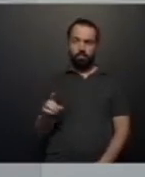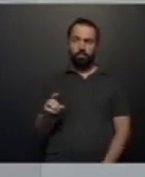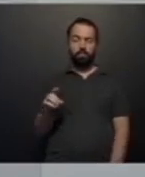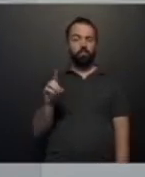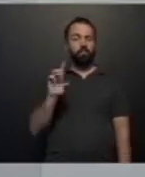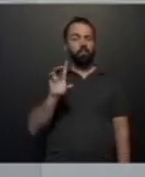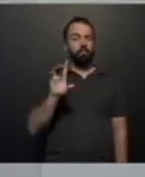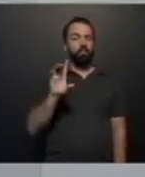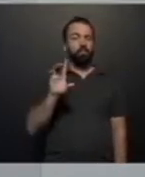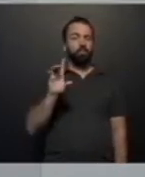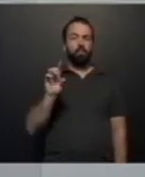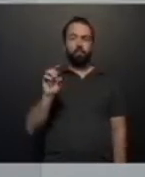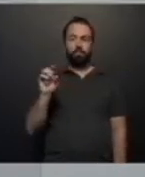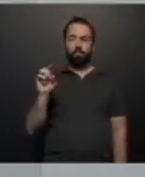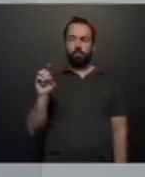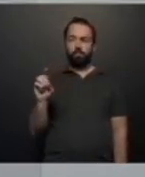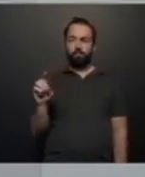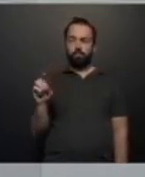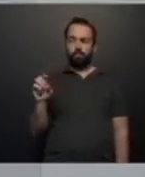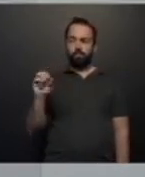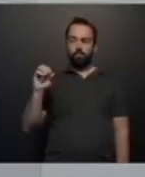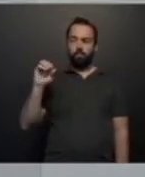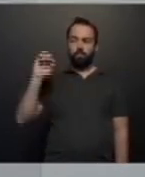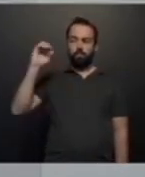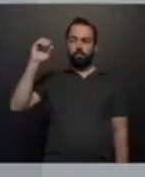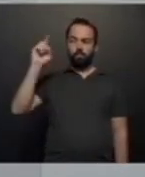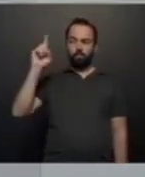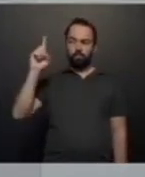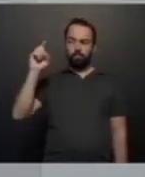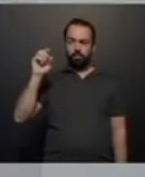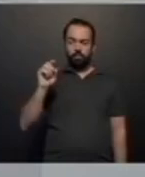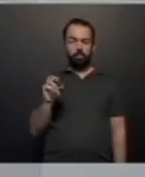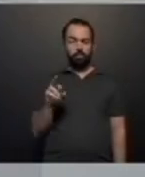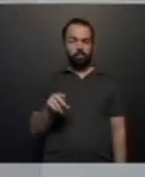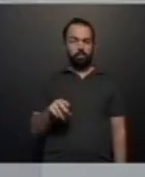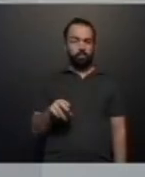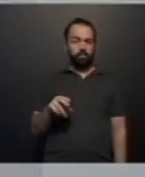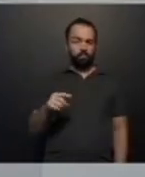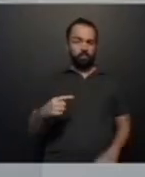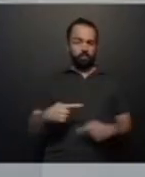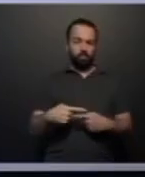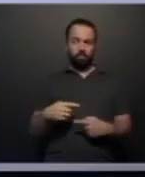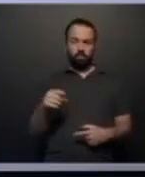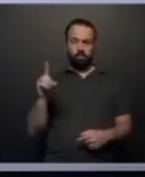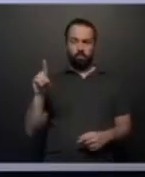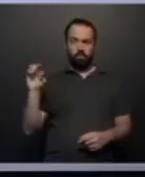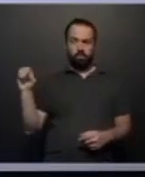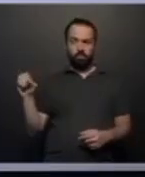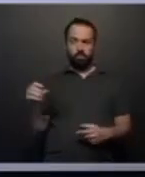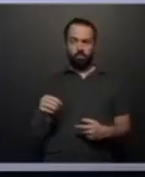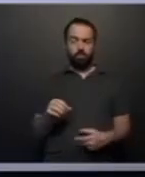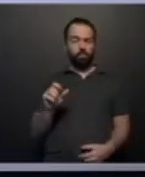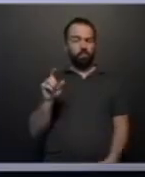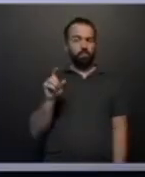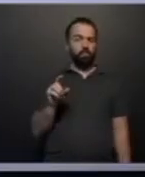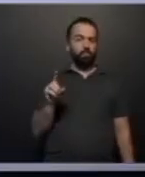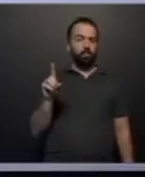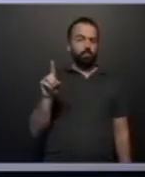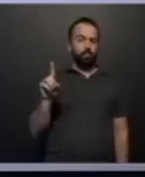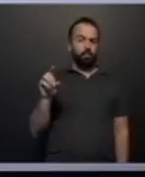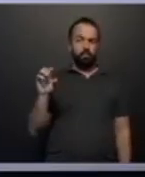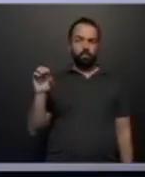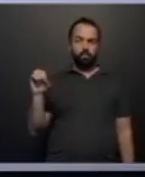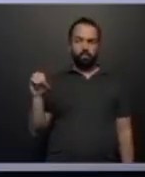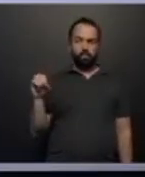100. E assim por diante. Uma regrinha simples aí para a gente guardar é pensar assim,